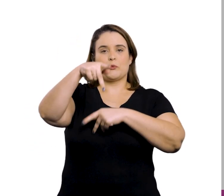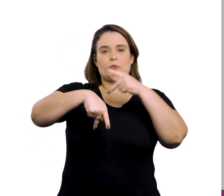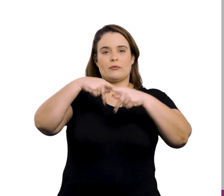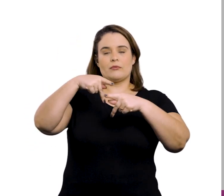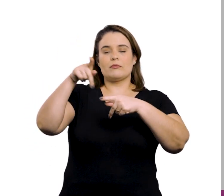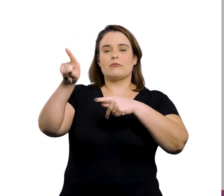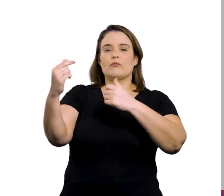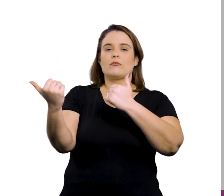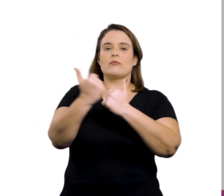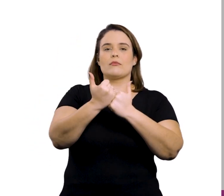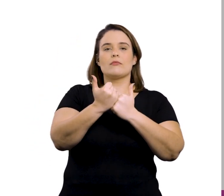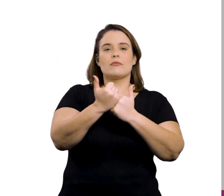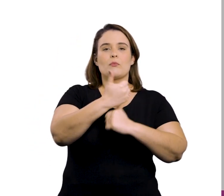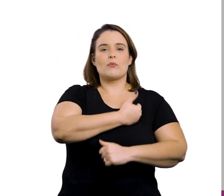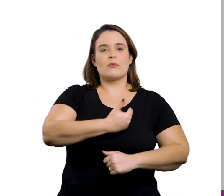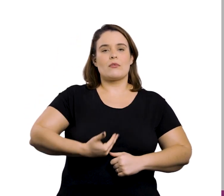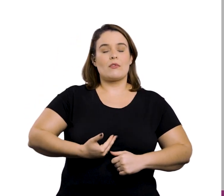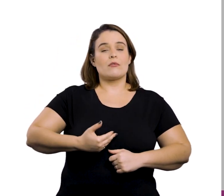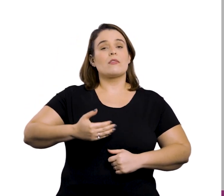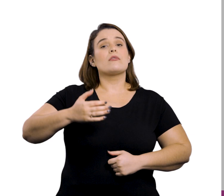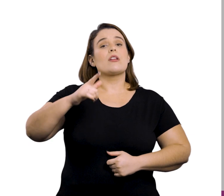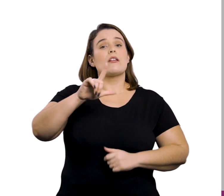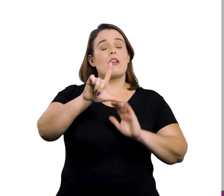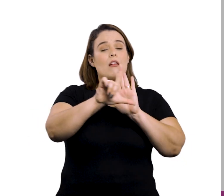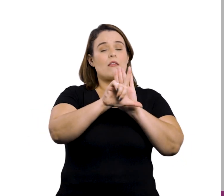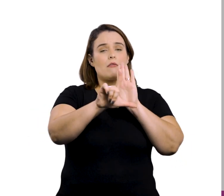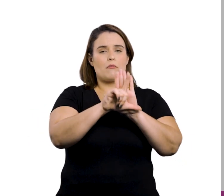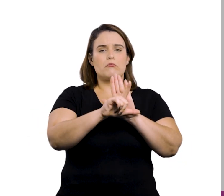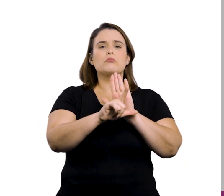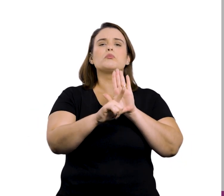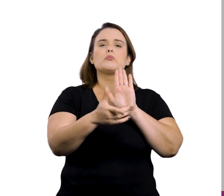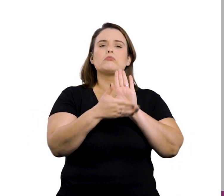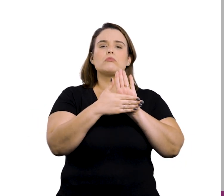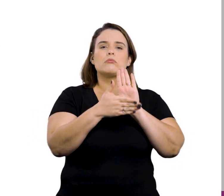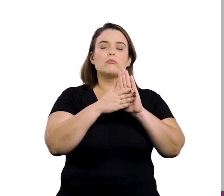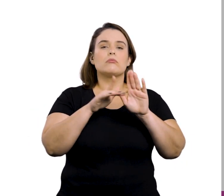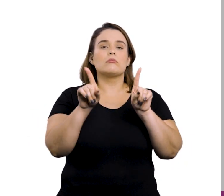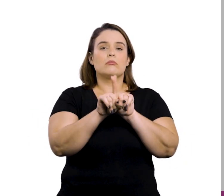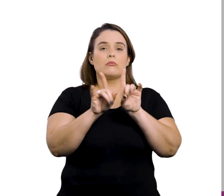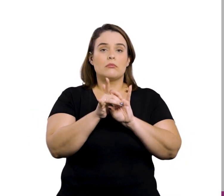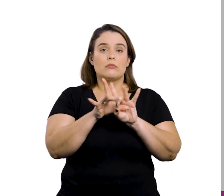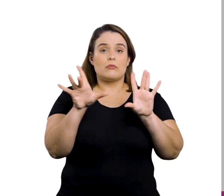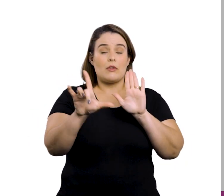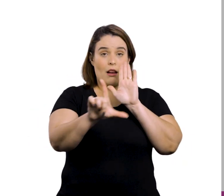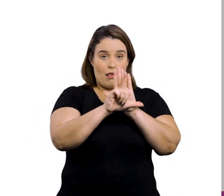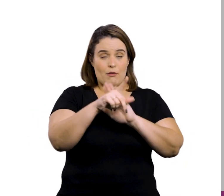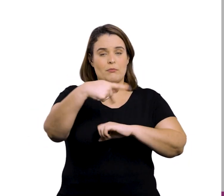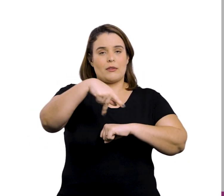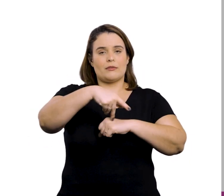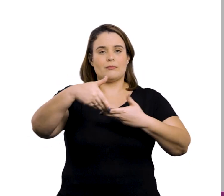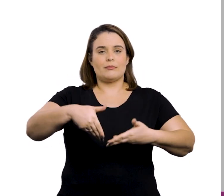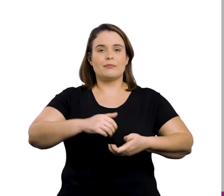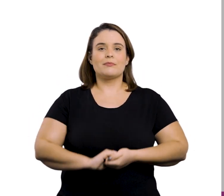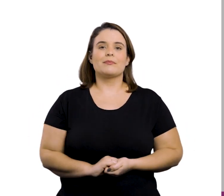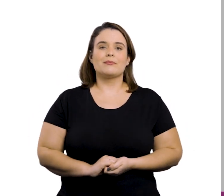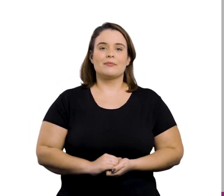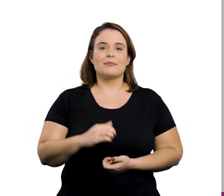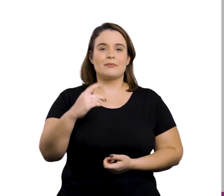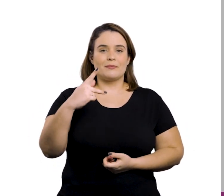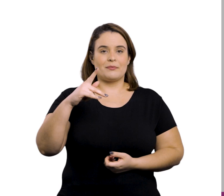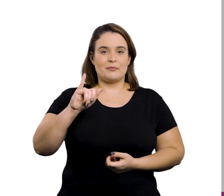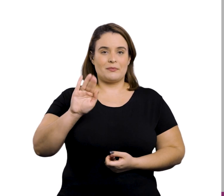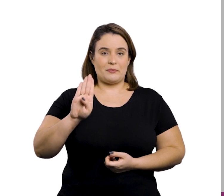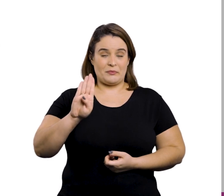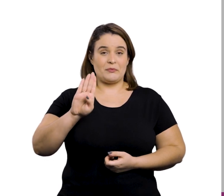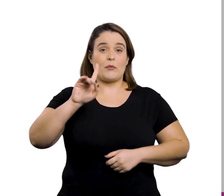Parlamentares – Pessoas eleitas pela população para ocupar o poder legislativo, onde são propostas e aprovadas